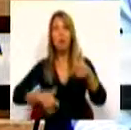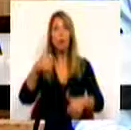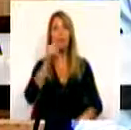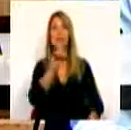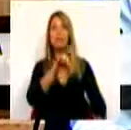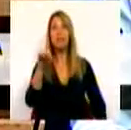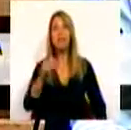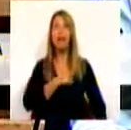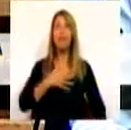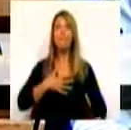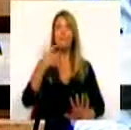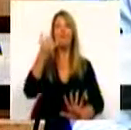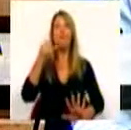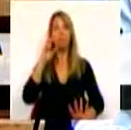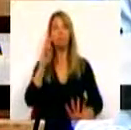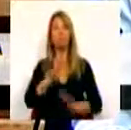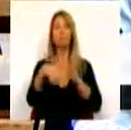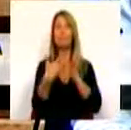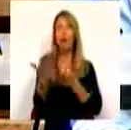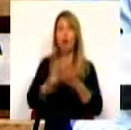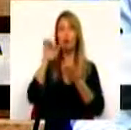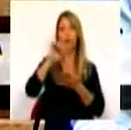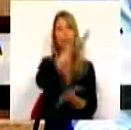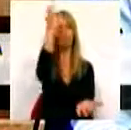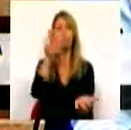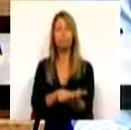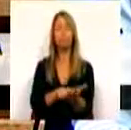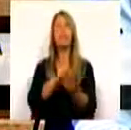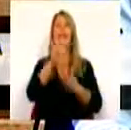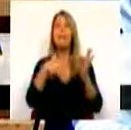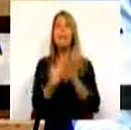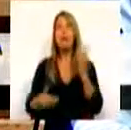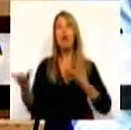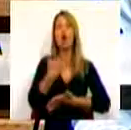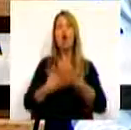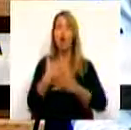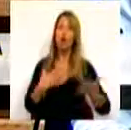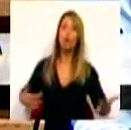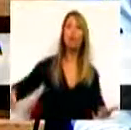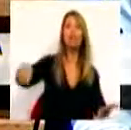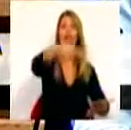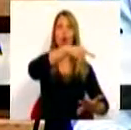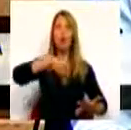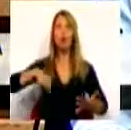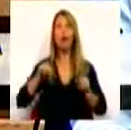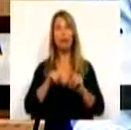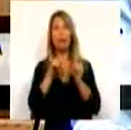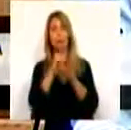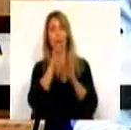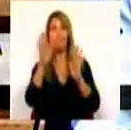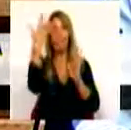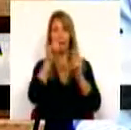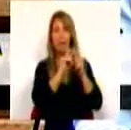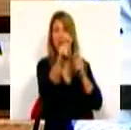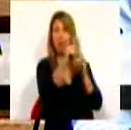viram os seus planos de negócio aprovados, planos de negócios circulares, e estes 3 milhões de euros que aparecem aqui na primeira linha têm como